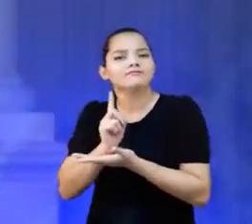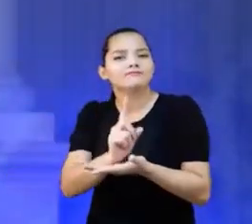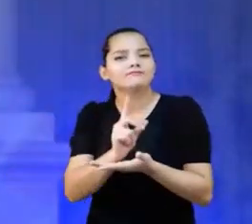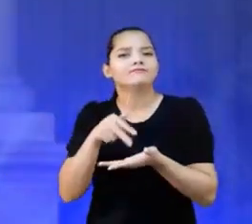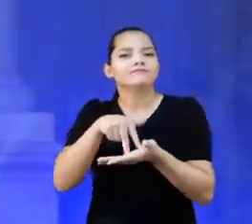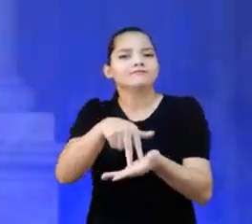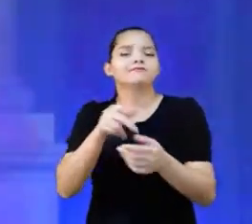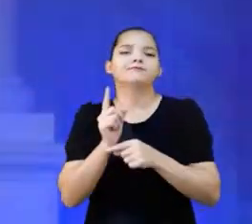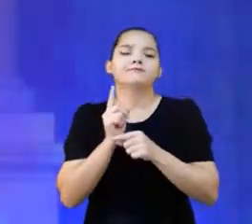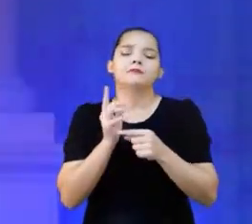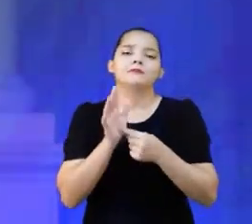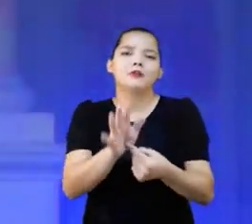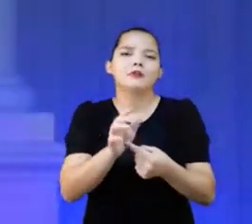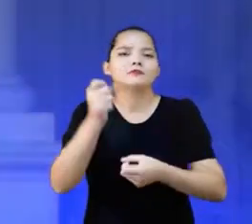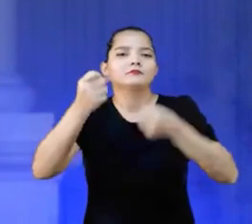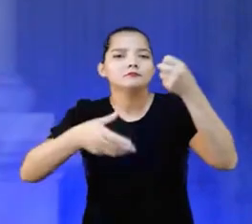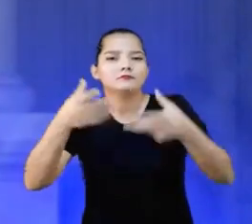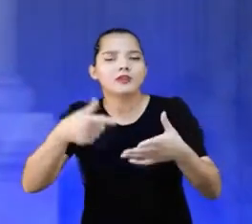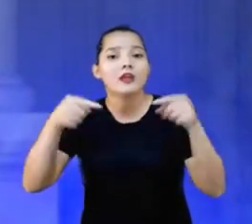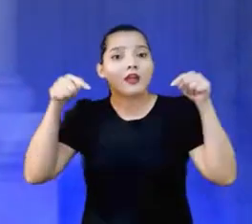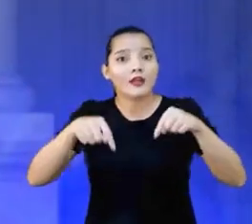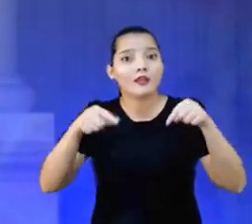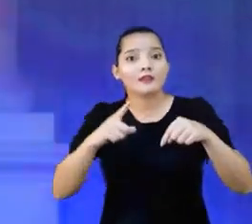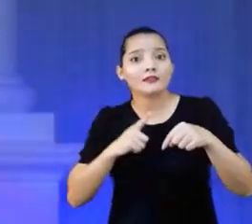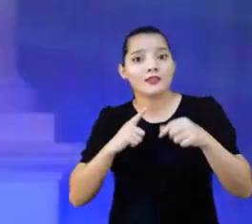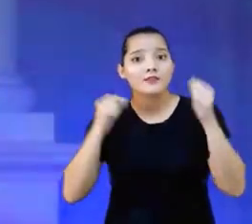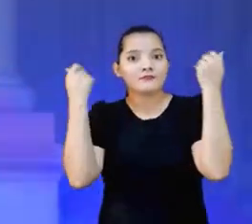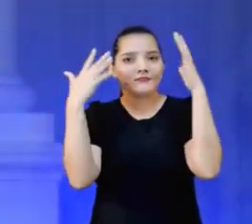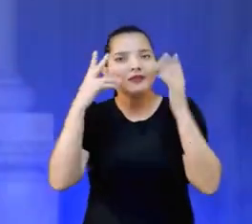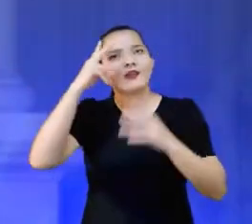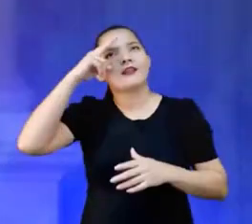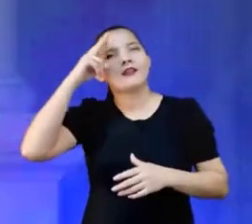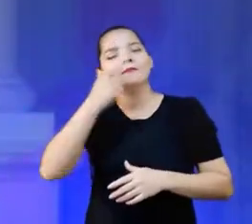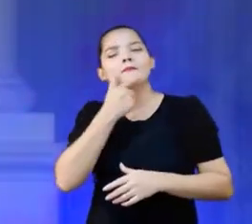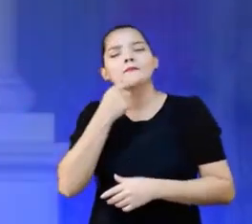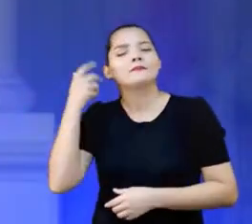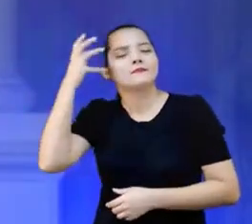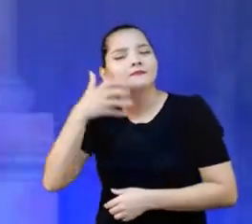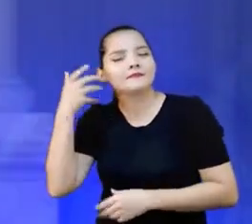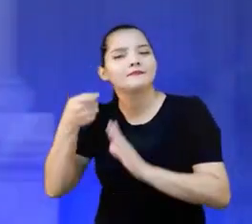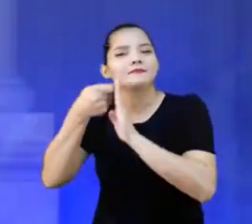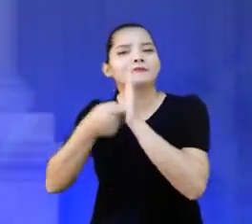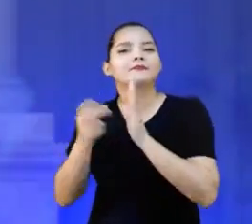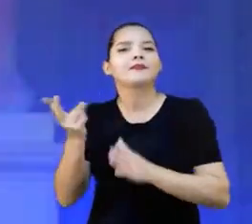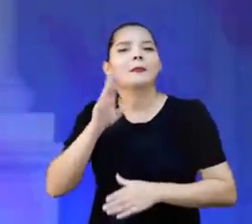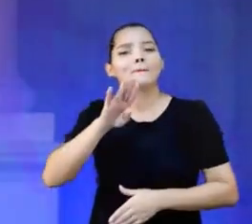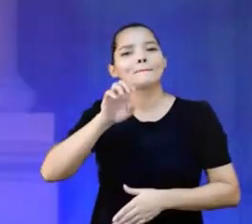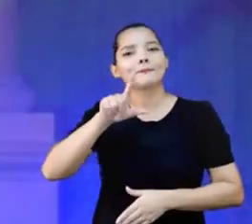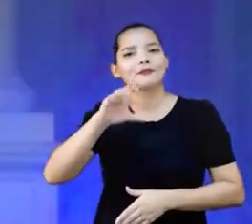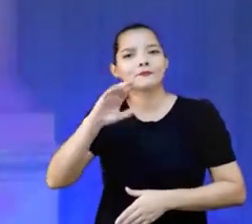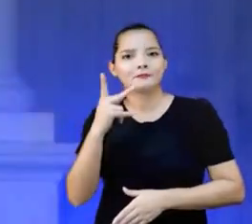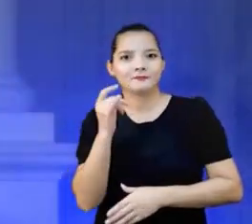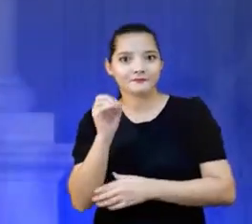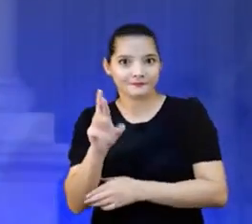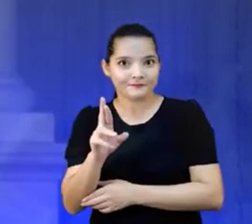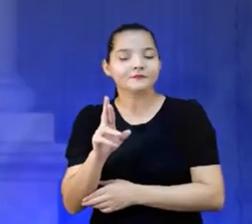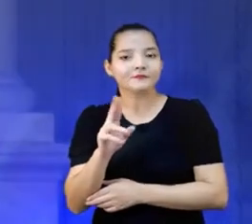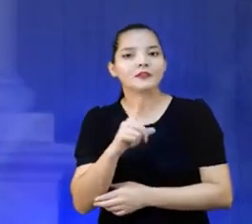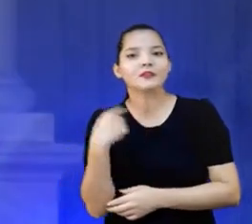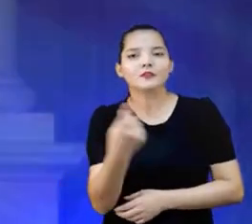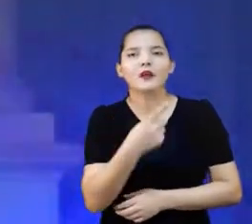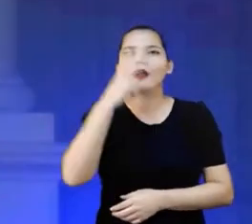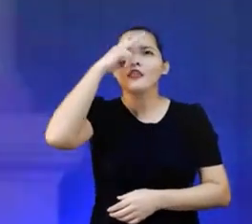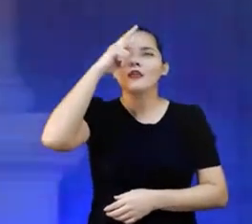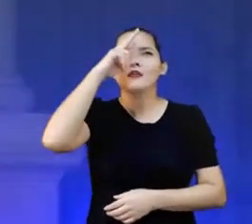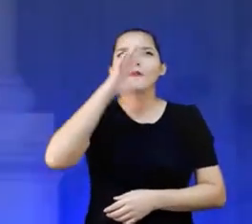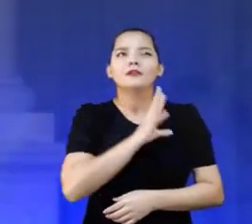evento, em 2021, faz uma homenagem ao cantor e compositor Belchior e mostra que a sua música segue viva